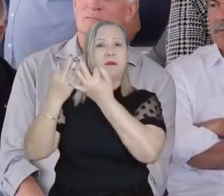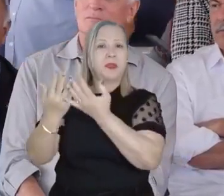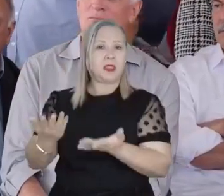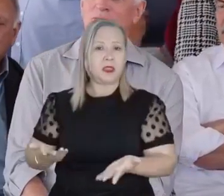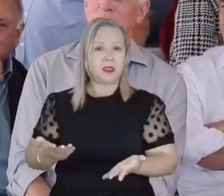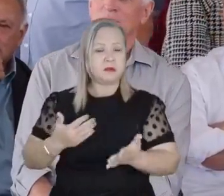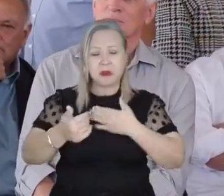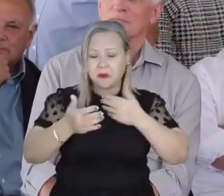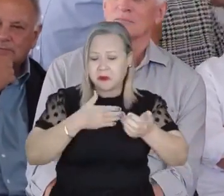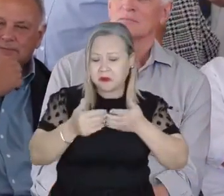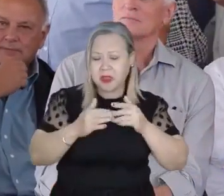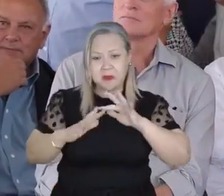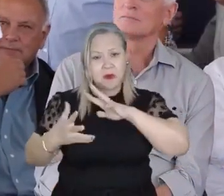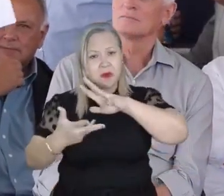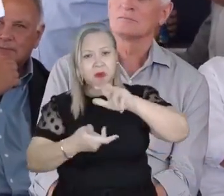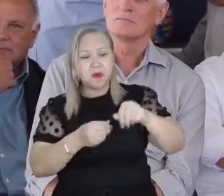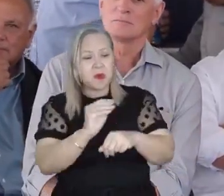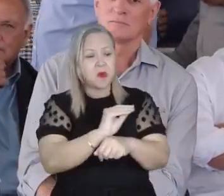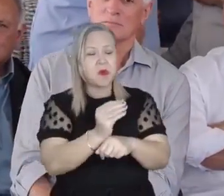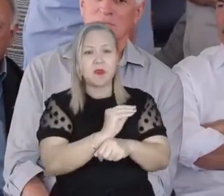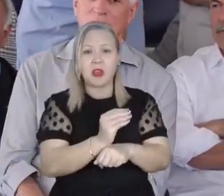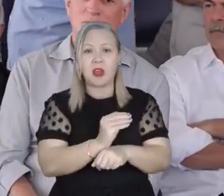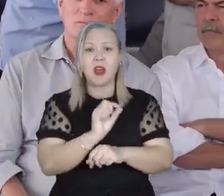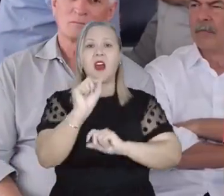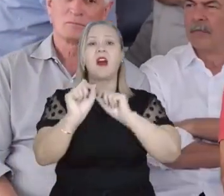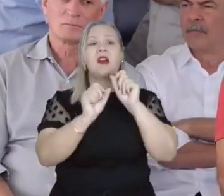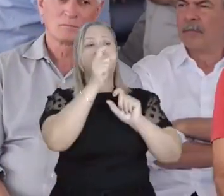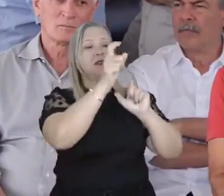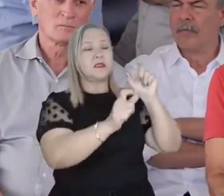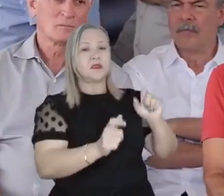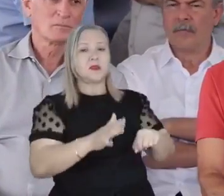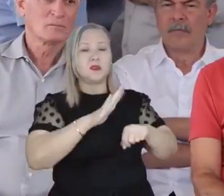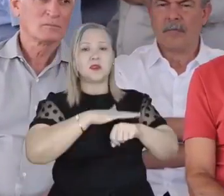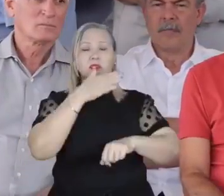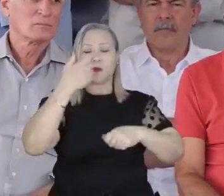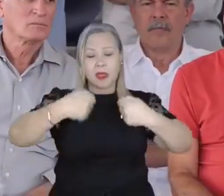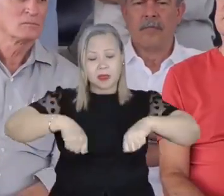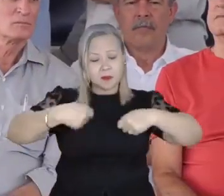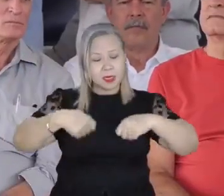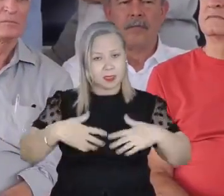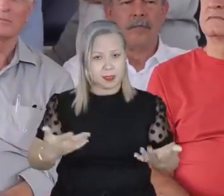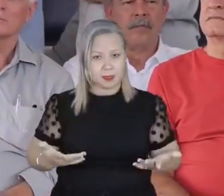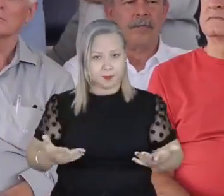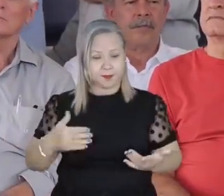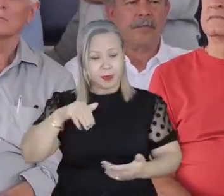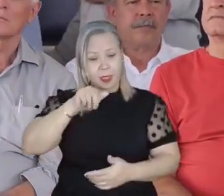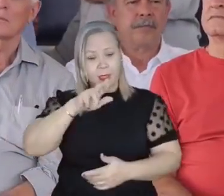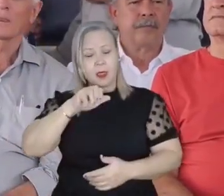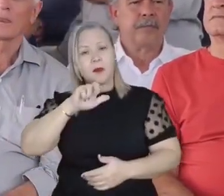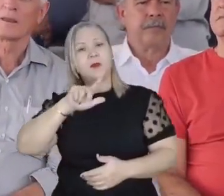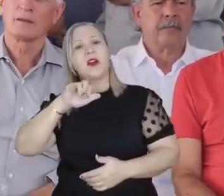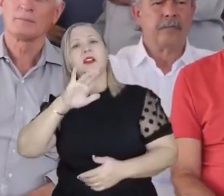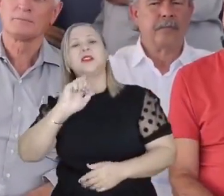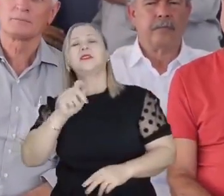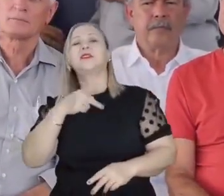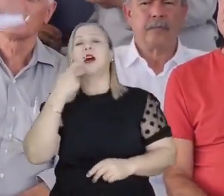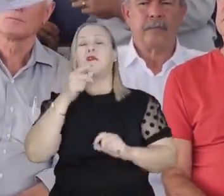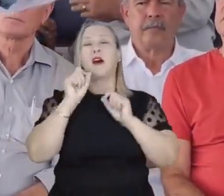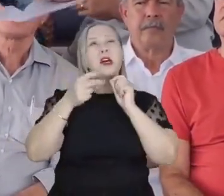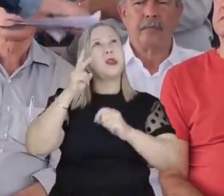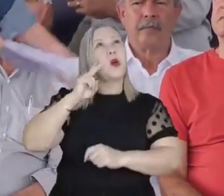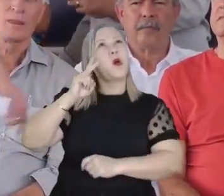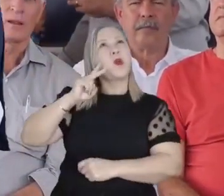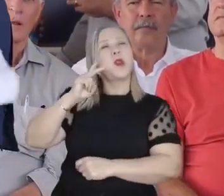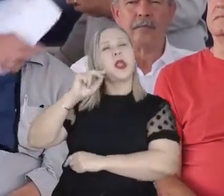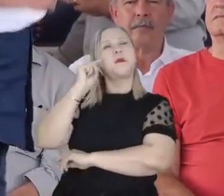quem mais necessita. E a Marília estava falando aqui e eu estava lembrando. Para construir o